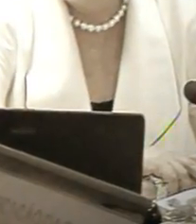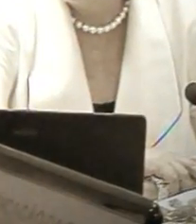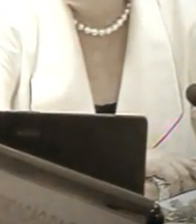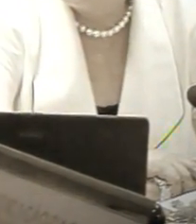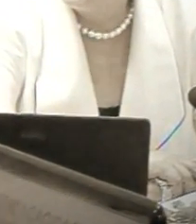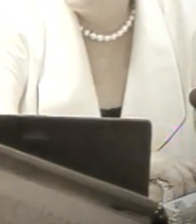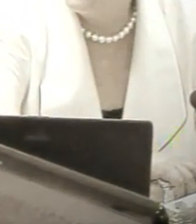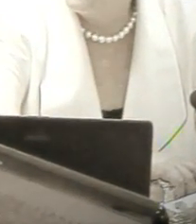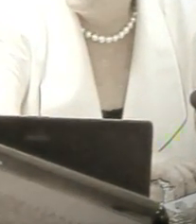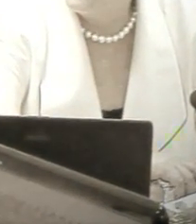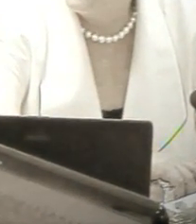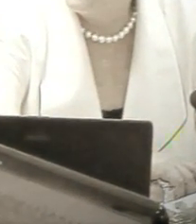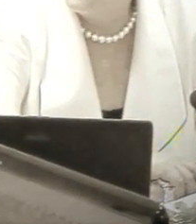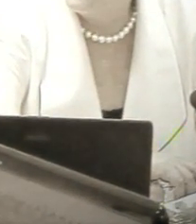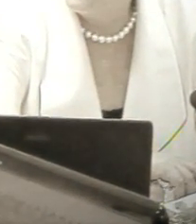café com a presidenta